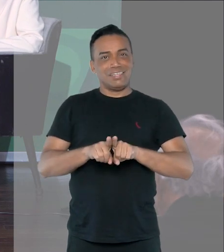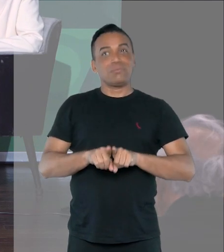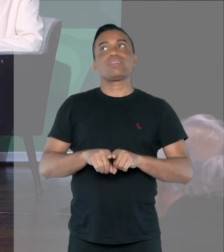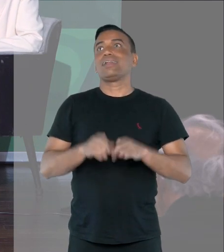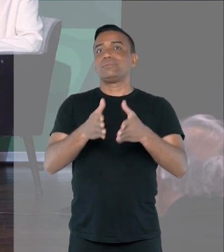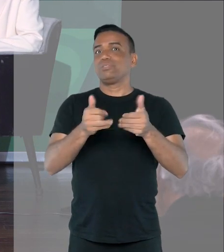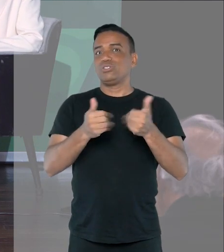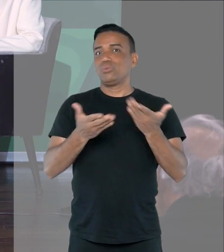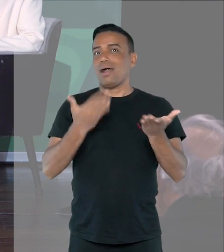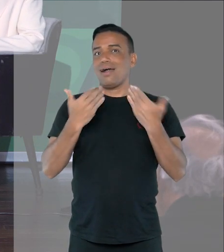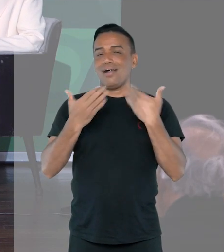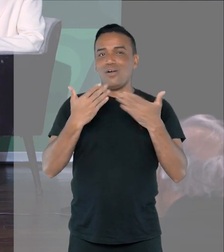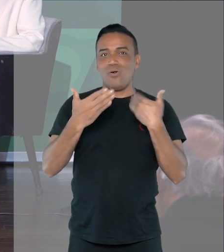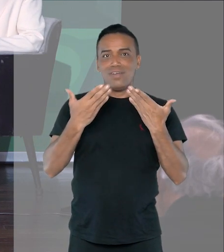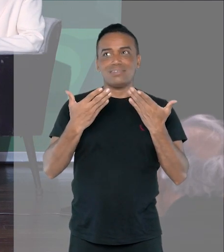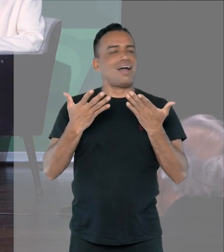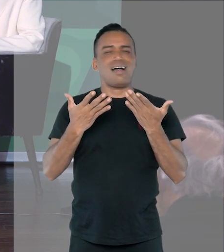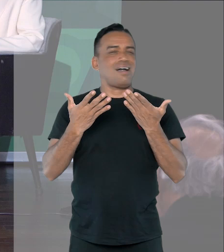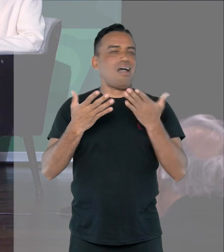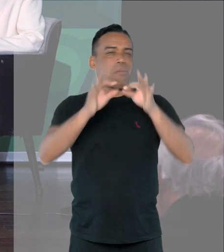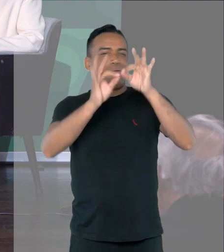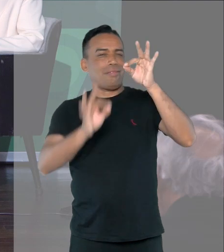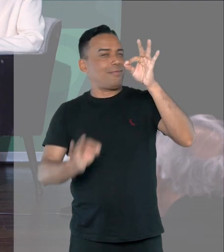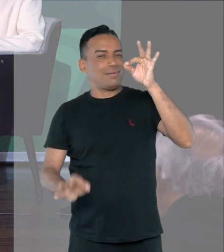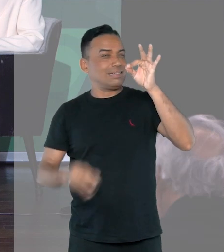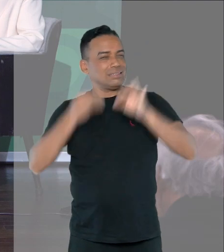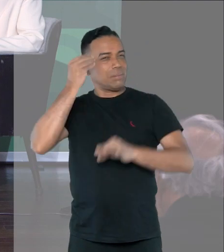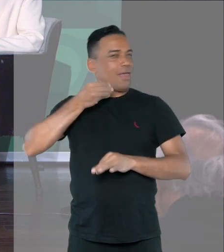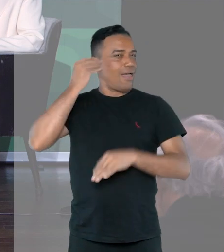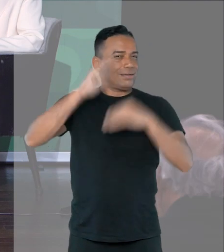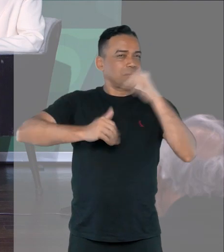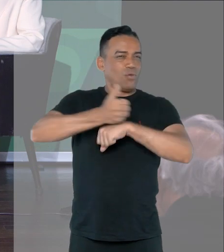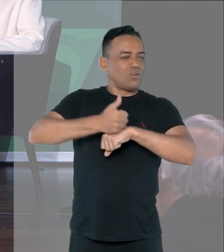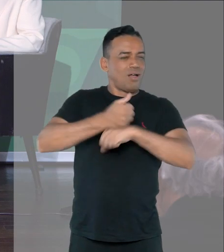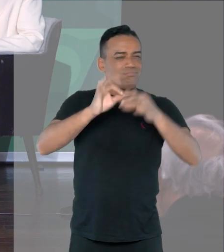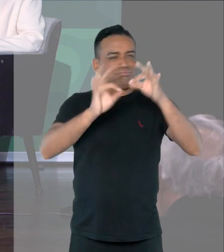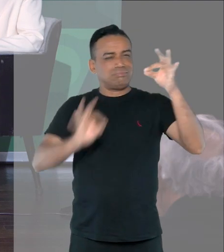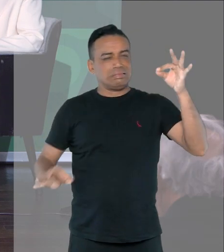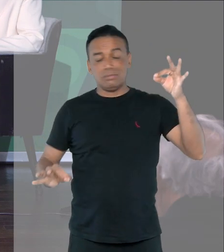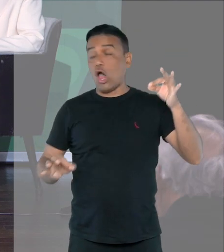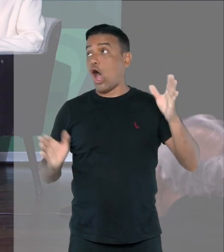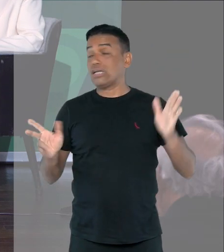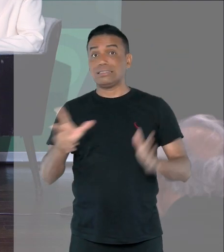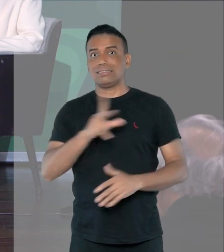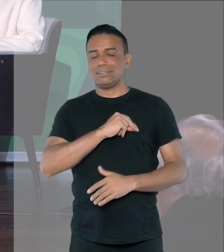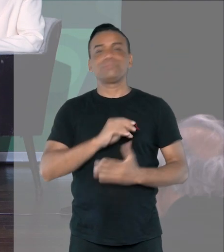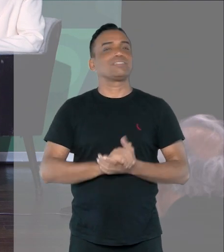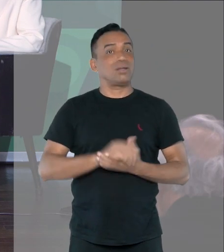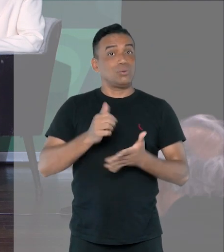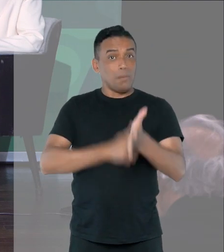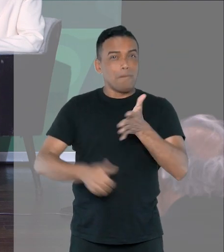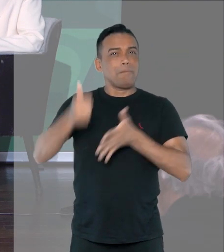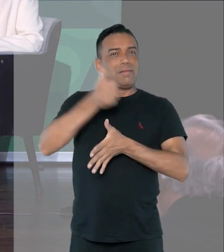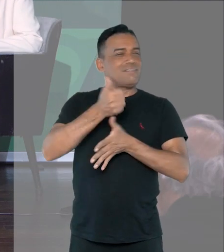ela pediu para condensar, é extensa a biografia, não sei como encontra tempo para tanta coisa, e tenho aqui o privilégio